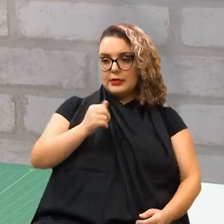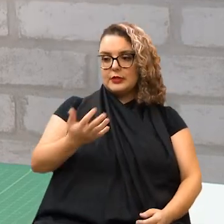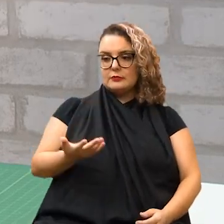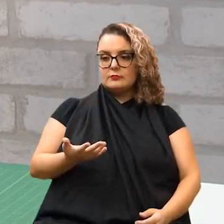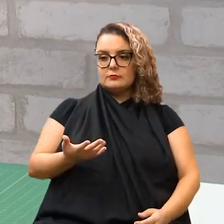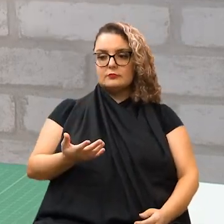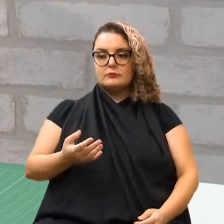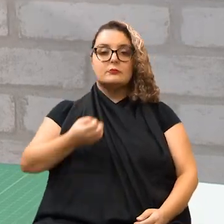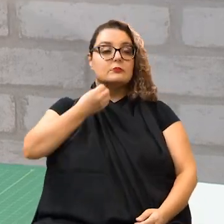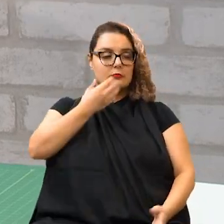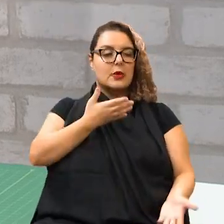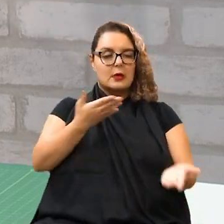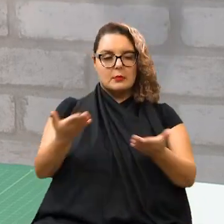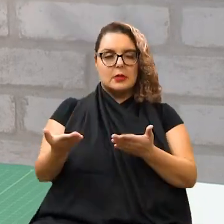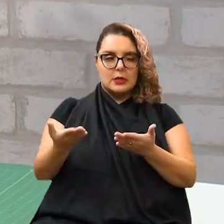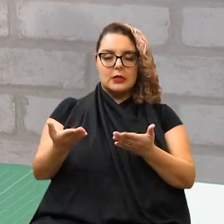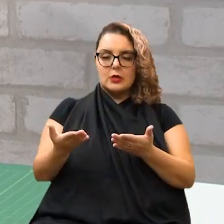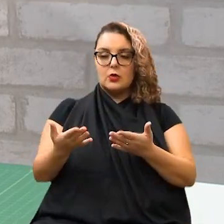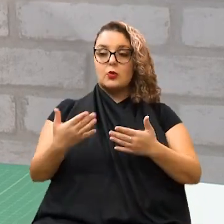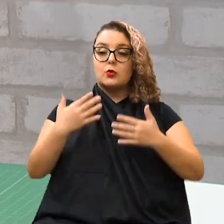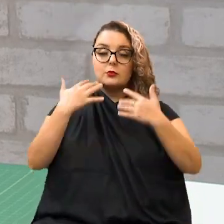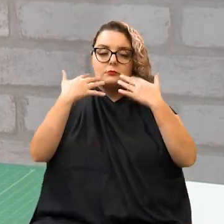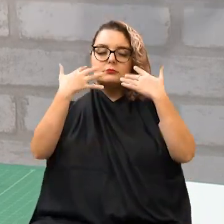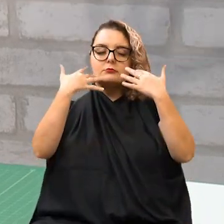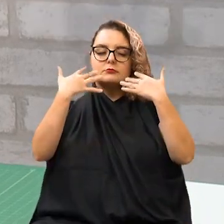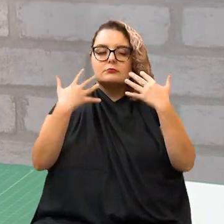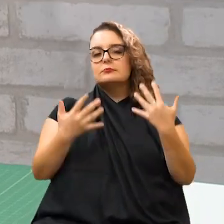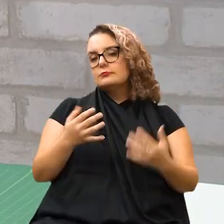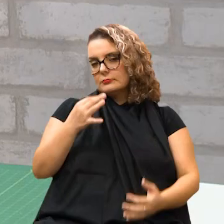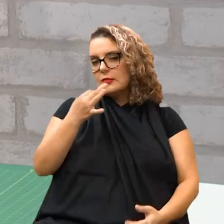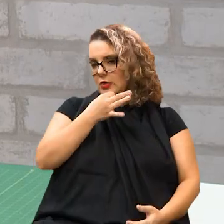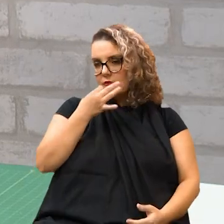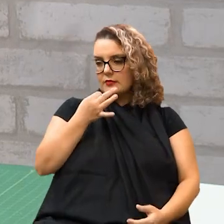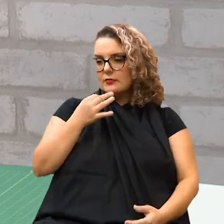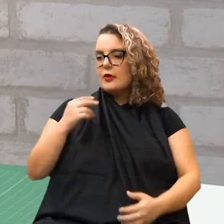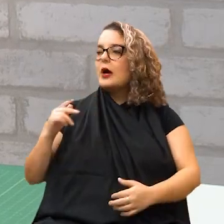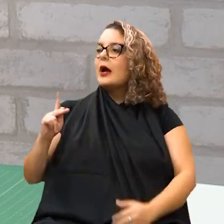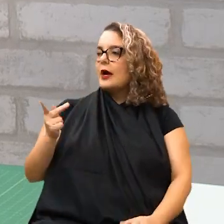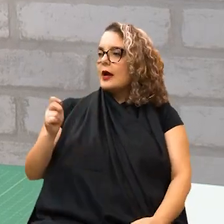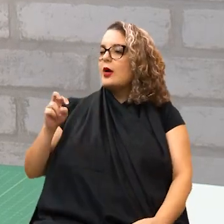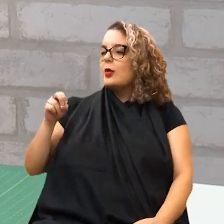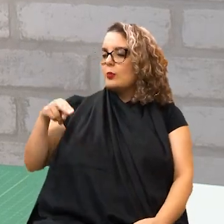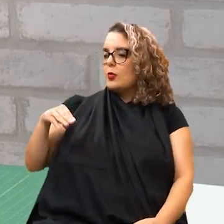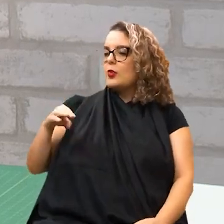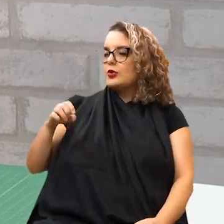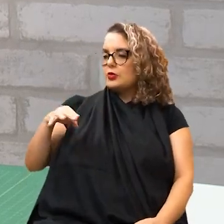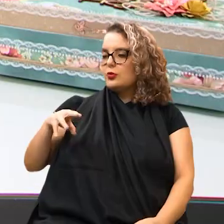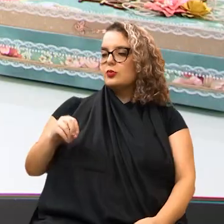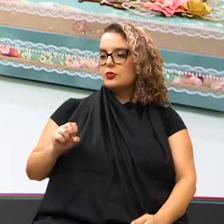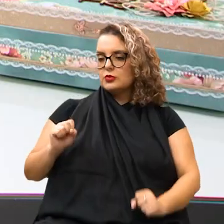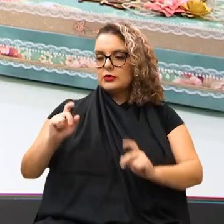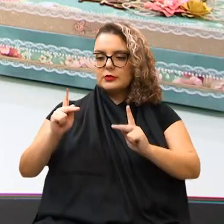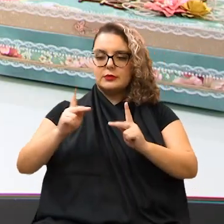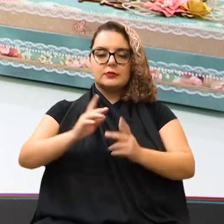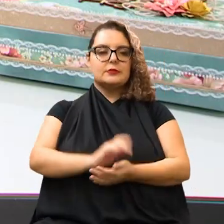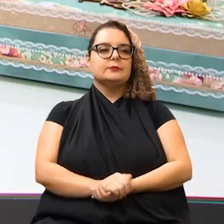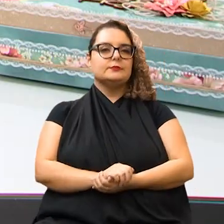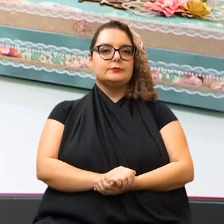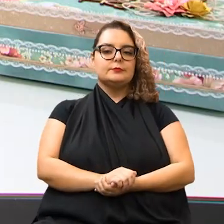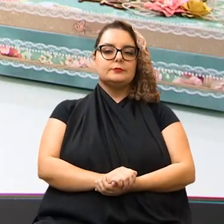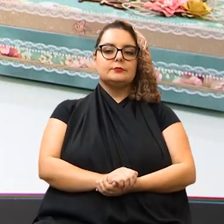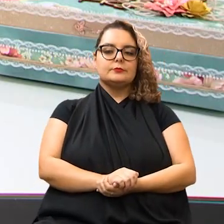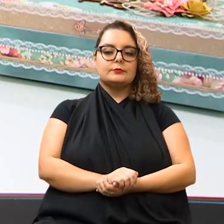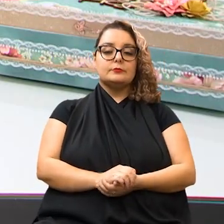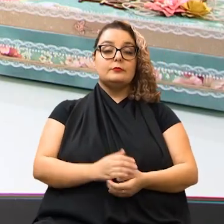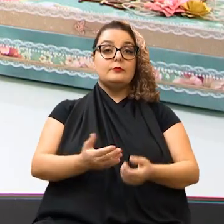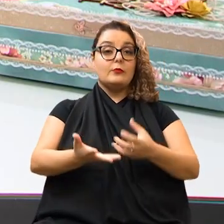assim, bem apresentada, sabe? Quando ela agrada os olhos. Sim. Então é mais fácil. Harmonioso. Isso. Então, depois que já secou